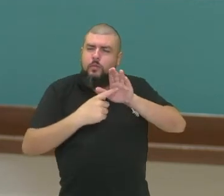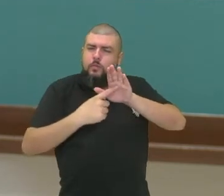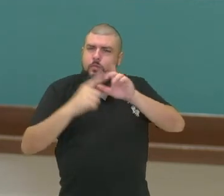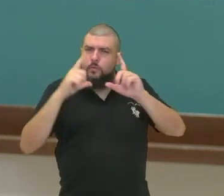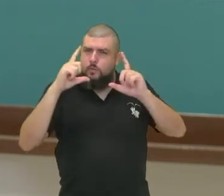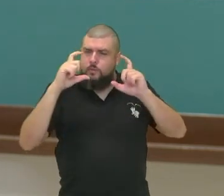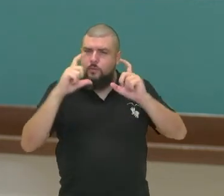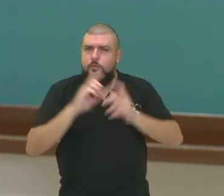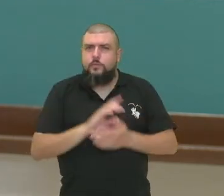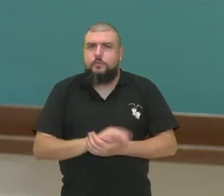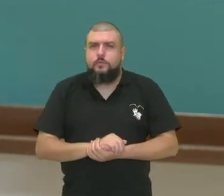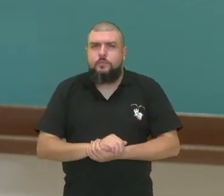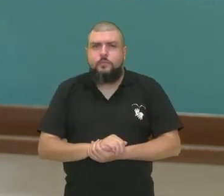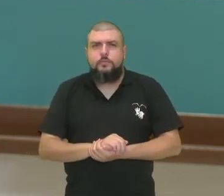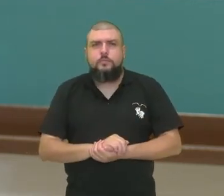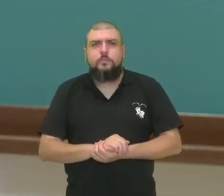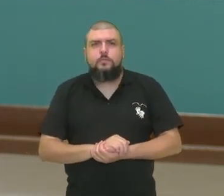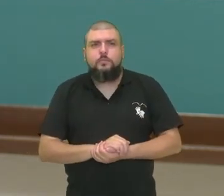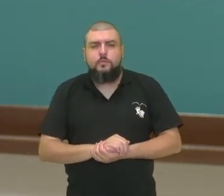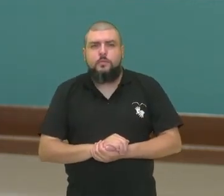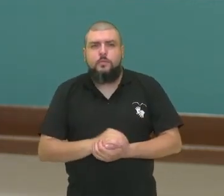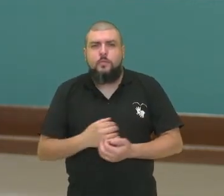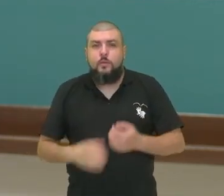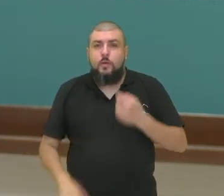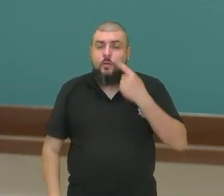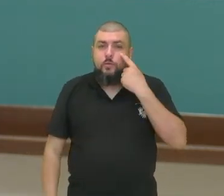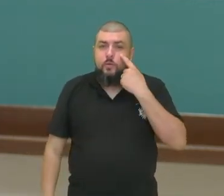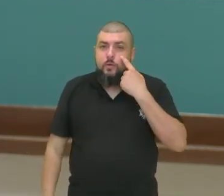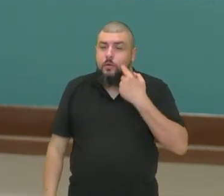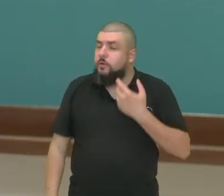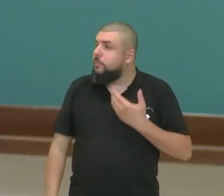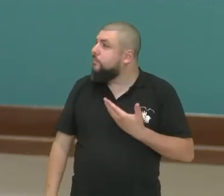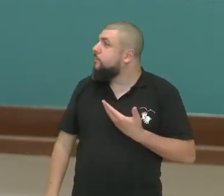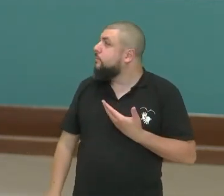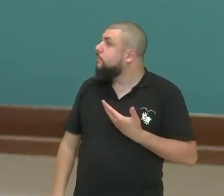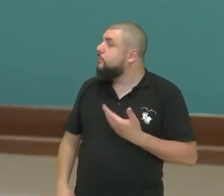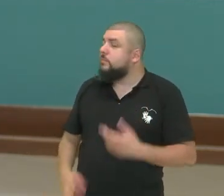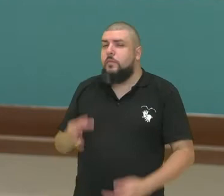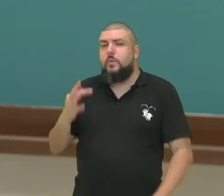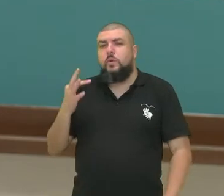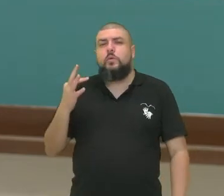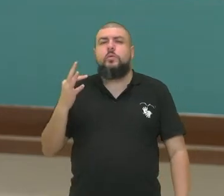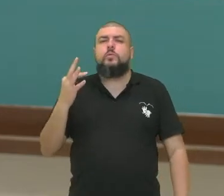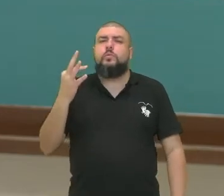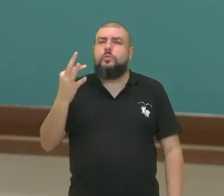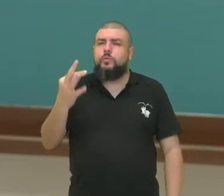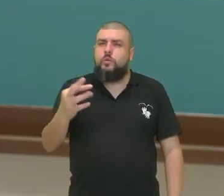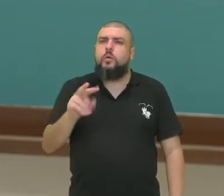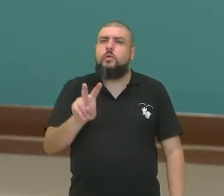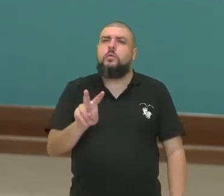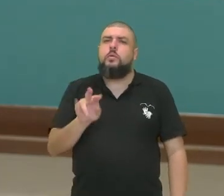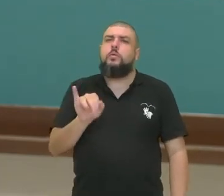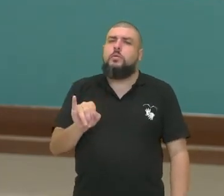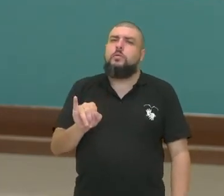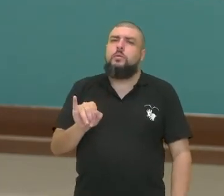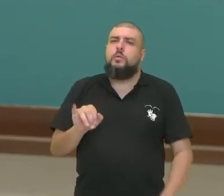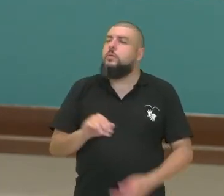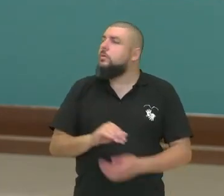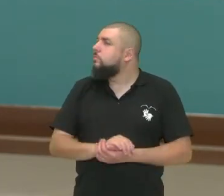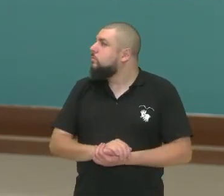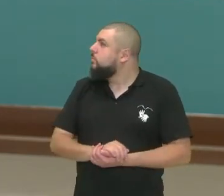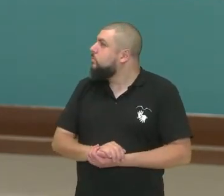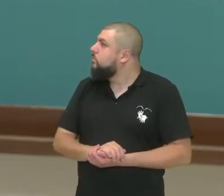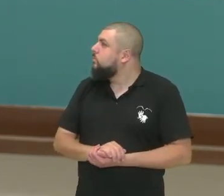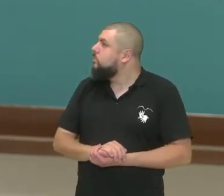bem. Então, aqui está uma ilustração de como que ficaria, né, no futuro aí. Então, sabemos que pode formar, inclusive, um mar aqui, né, com